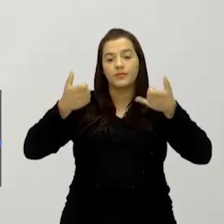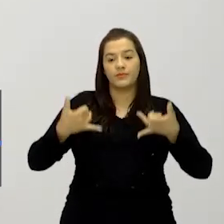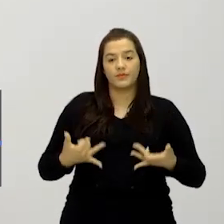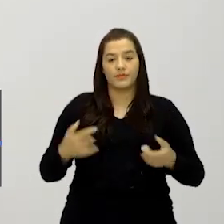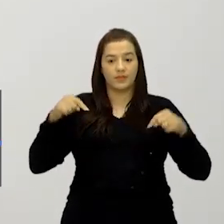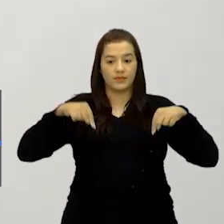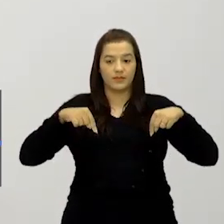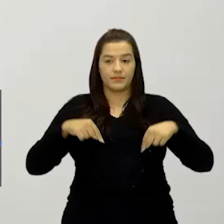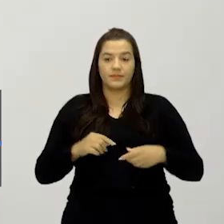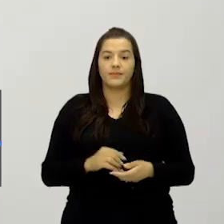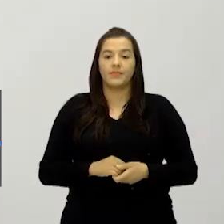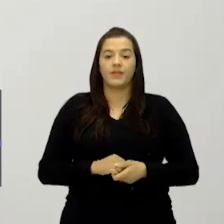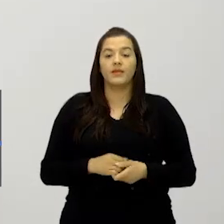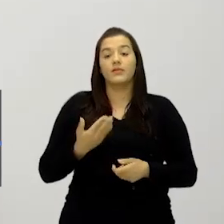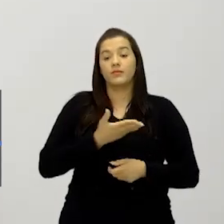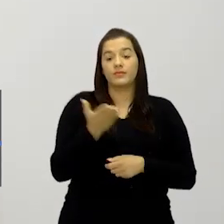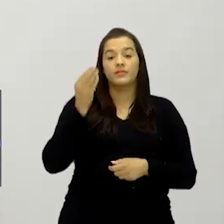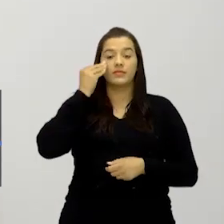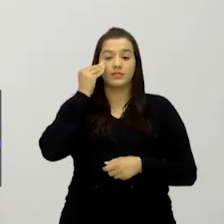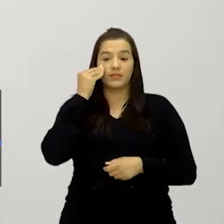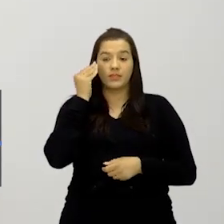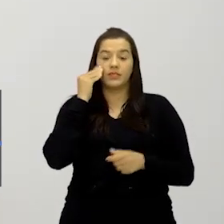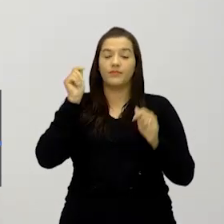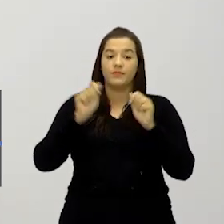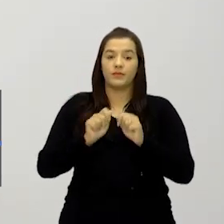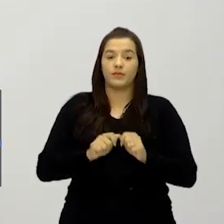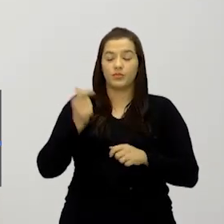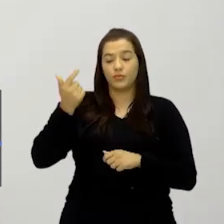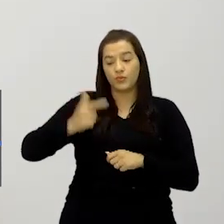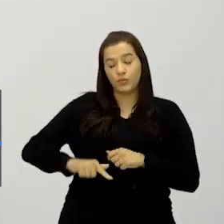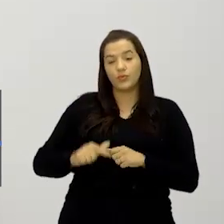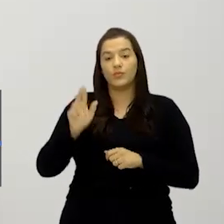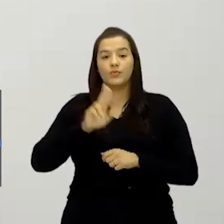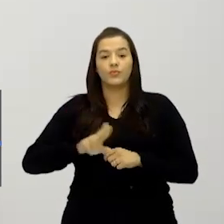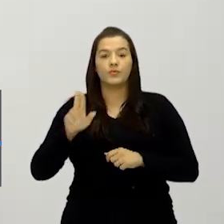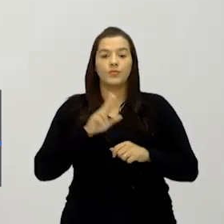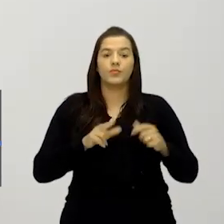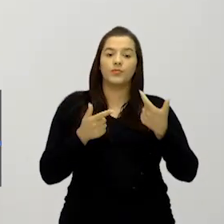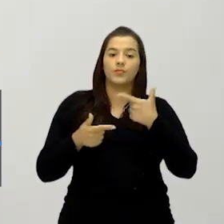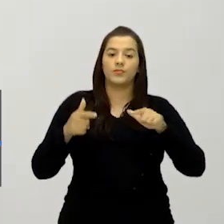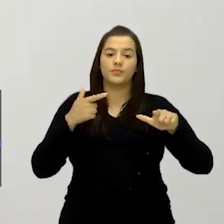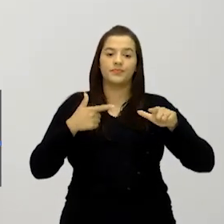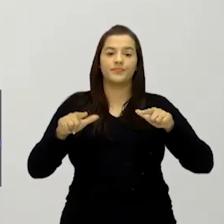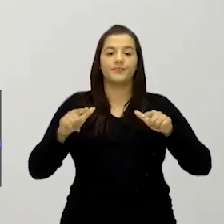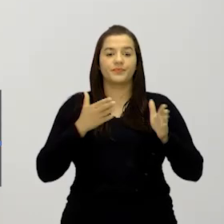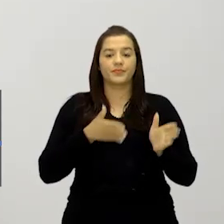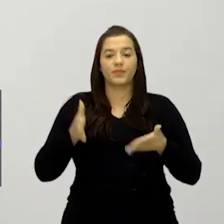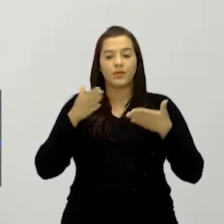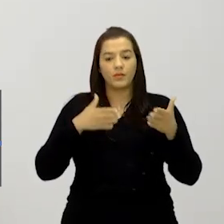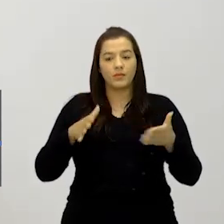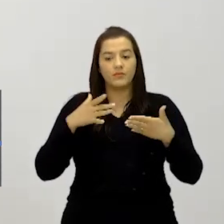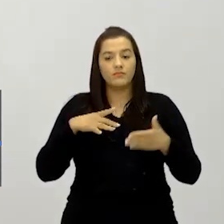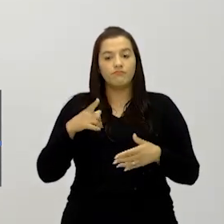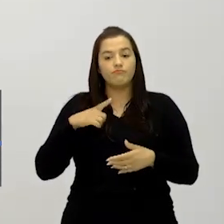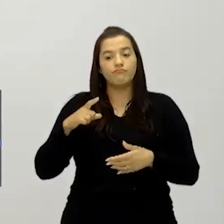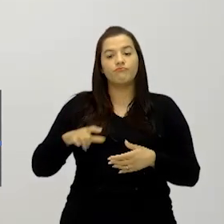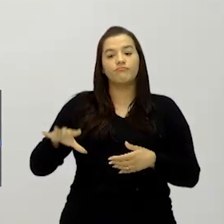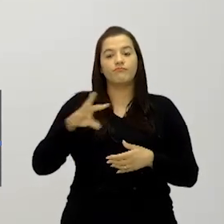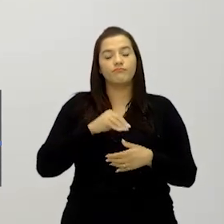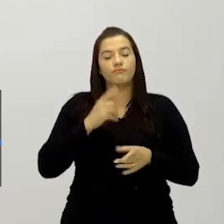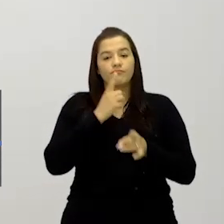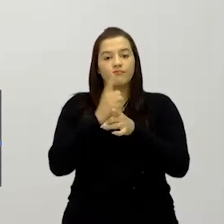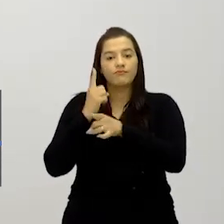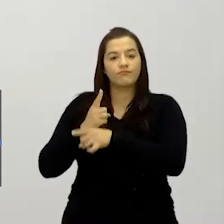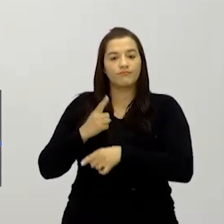bom? Então, tenta reescrever de novo, dá comandos usando essa simbologia, esse fluxograma aí, de descobrir